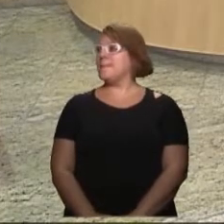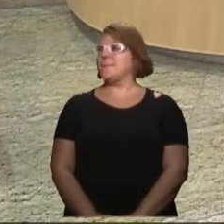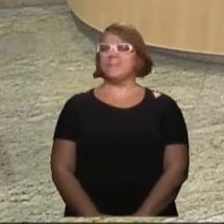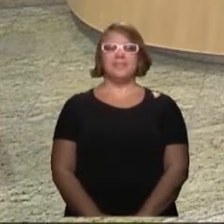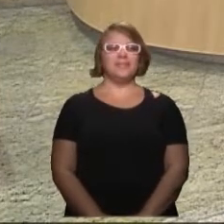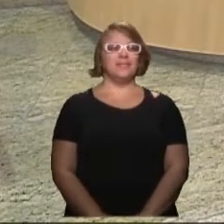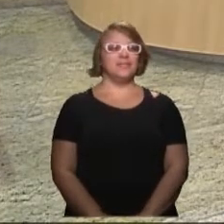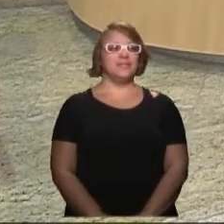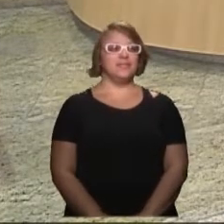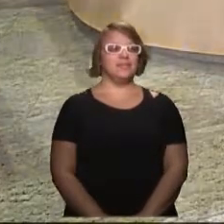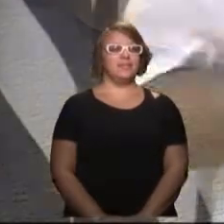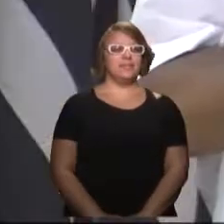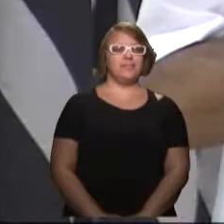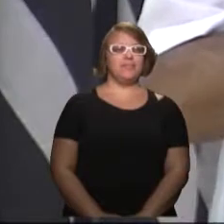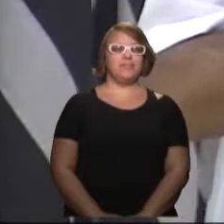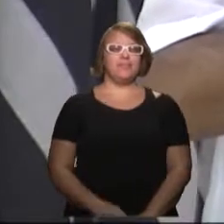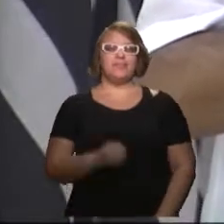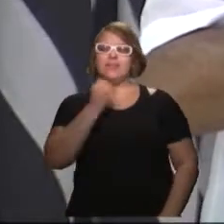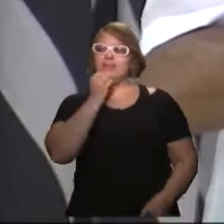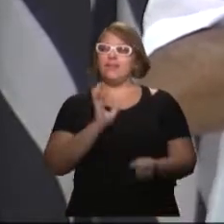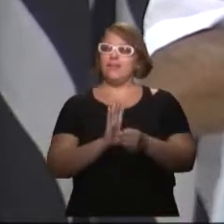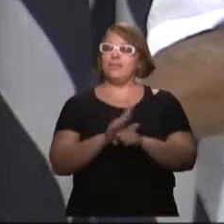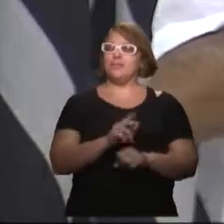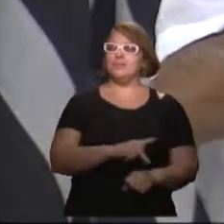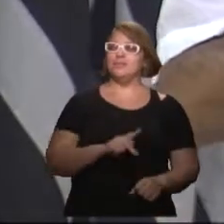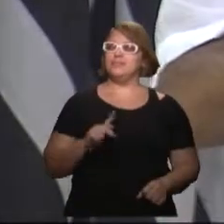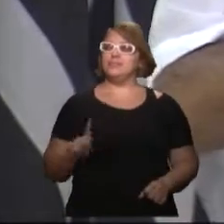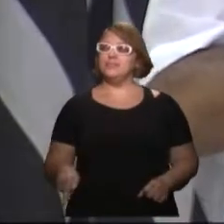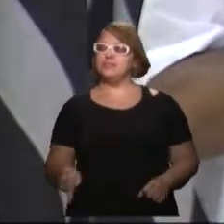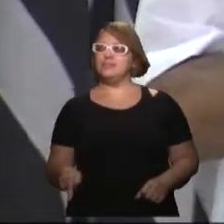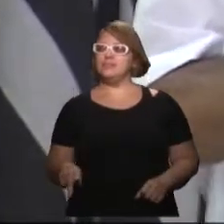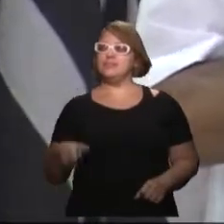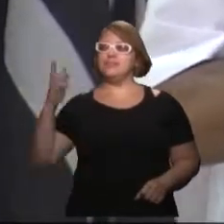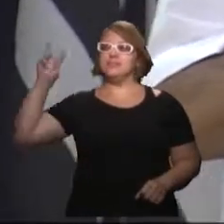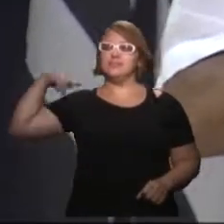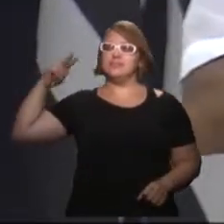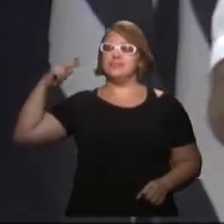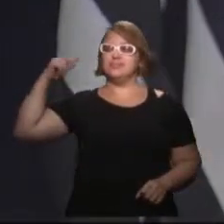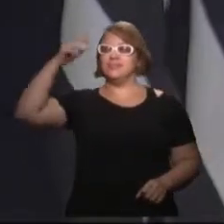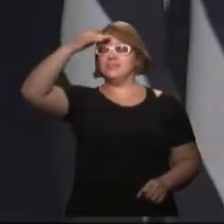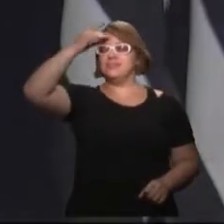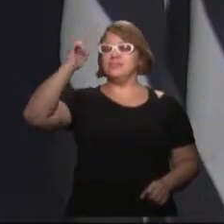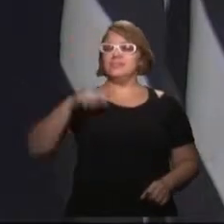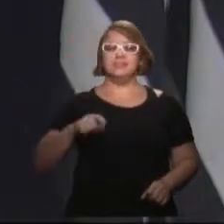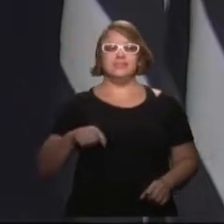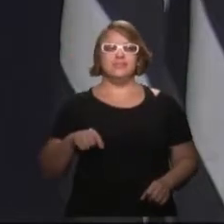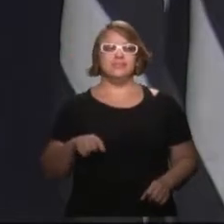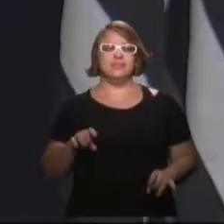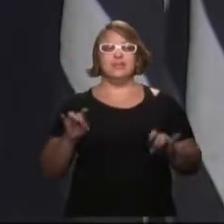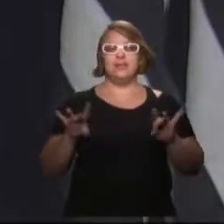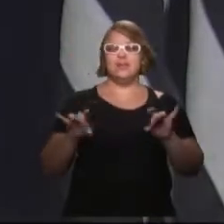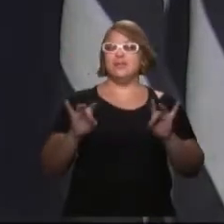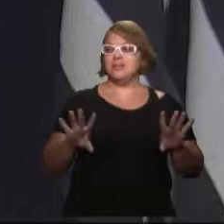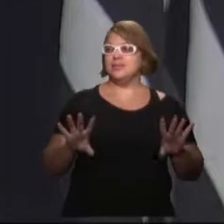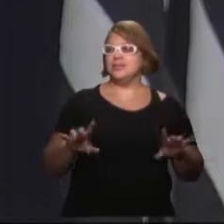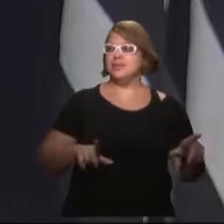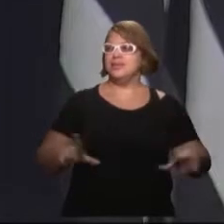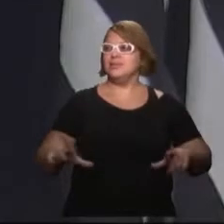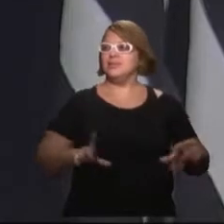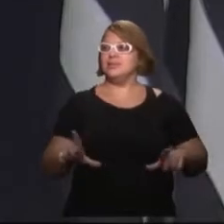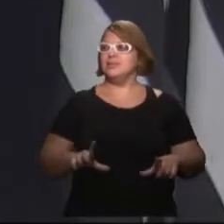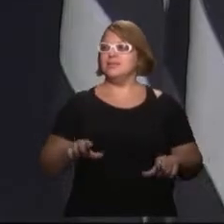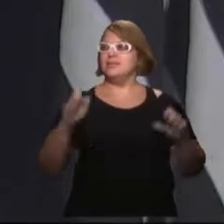Presidente Carlos Peixoto, boa noite. Vereadoras, vereadores, munícipes aqui presentes, em especial os trabalhadores da Ford na EOF aqui, quero